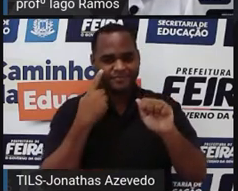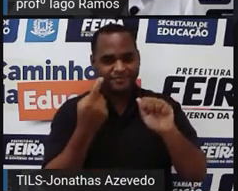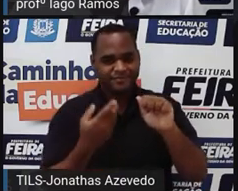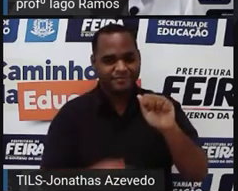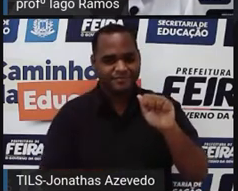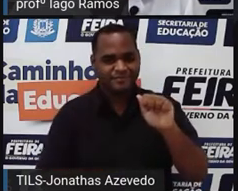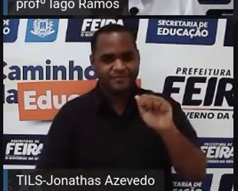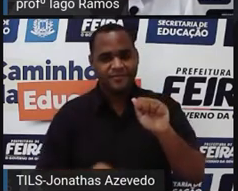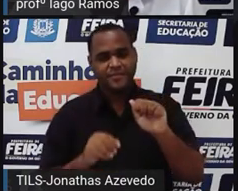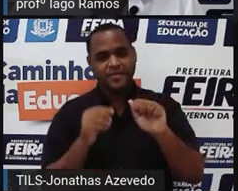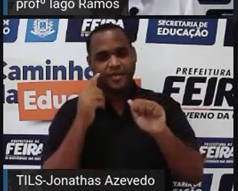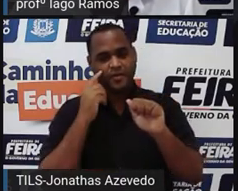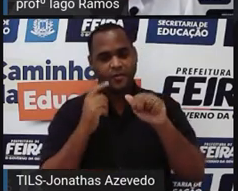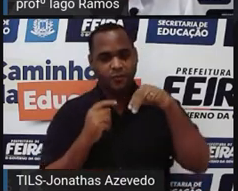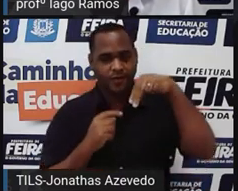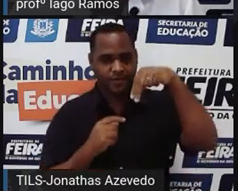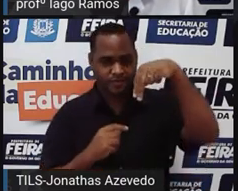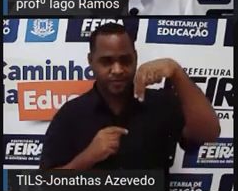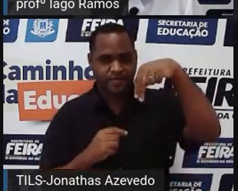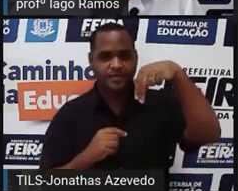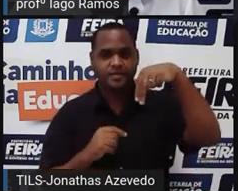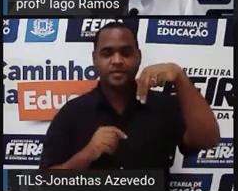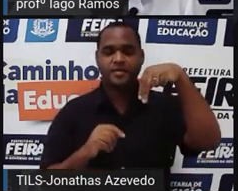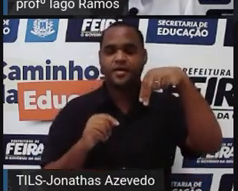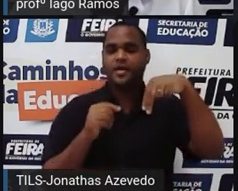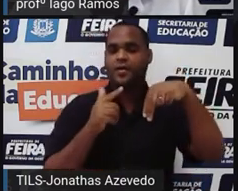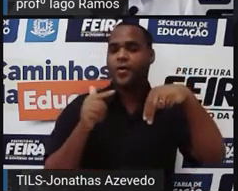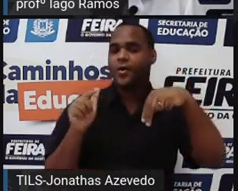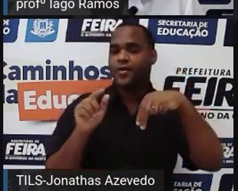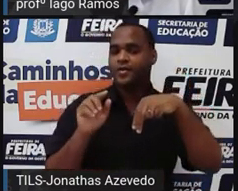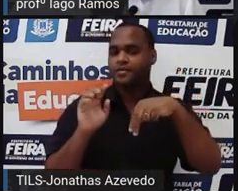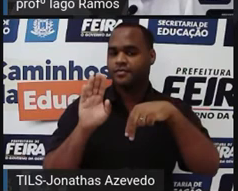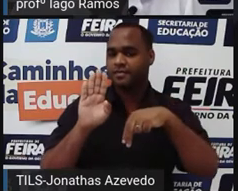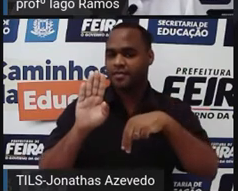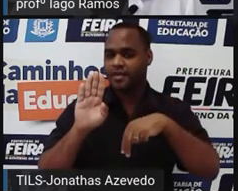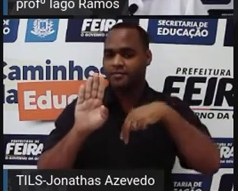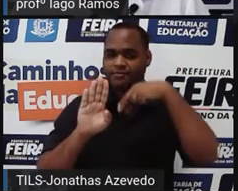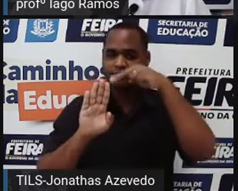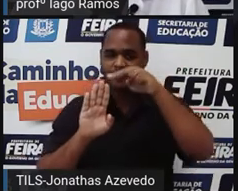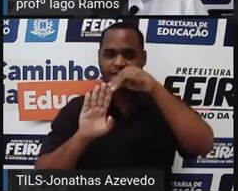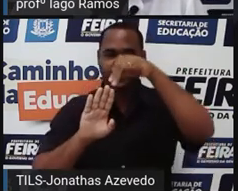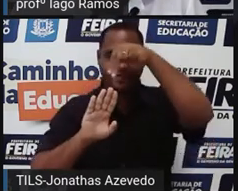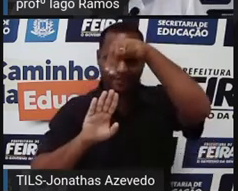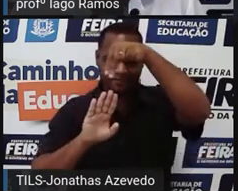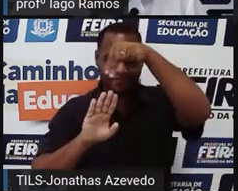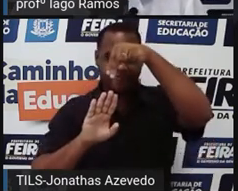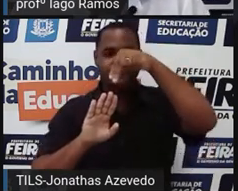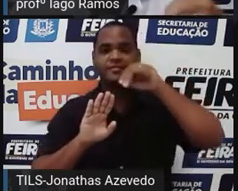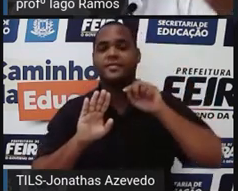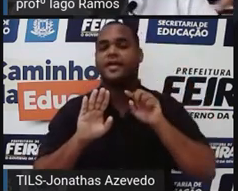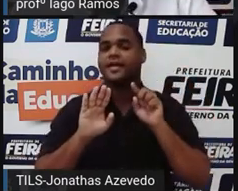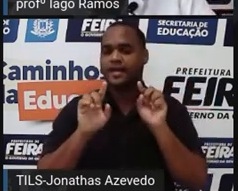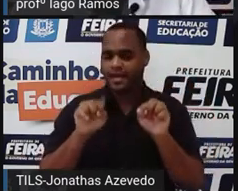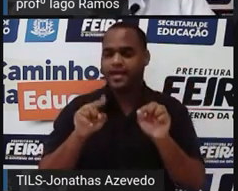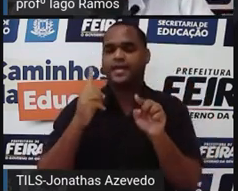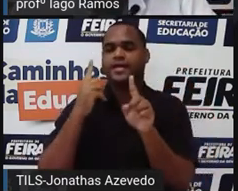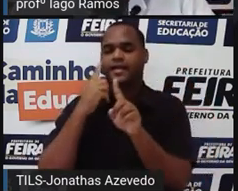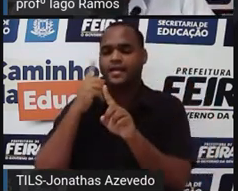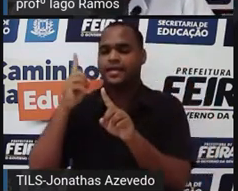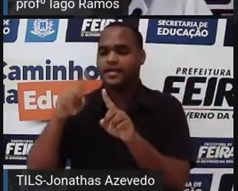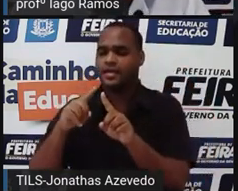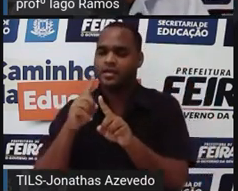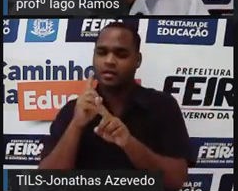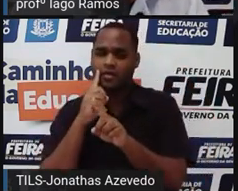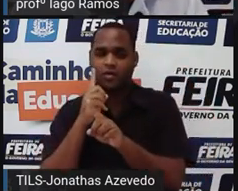A elevado a um expoente N, dividido por uma outra potência com